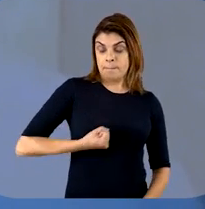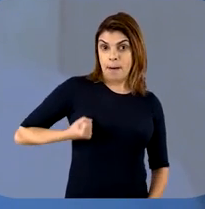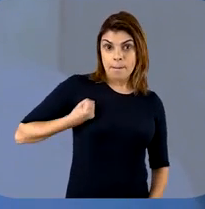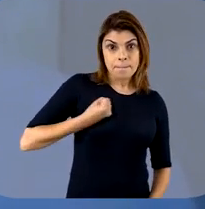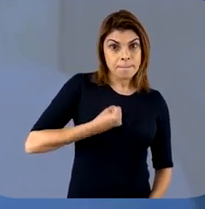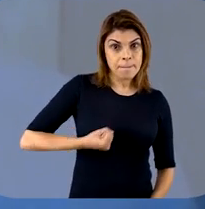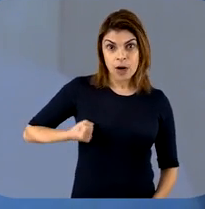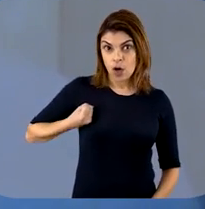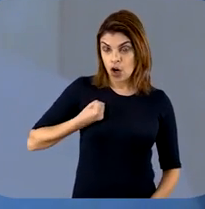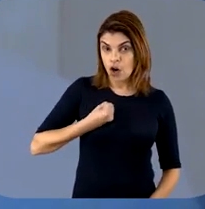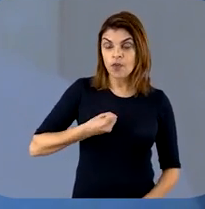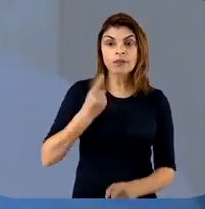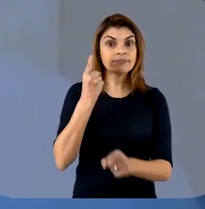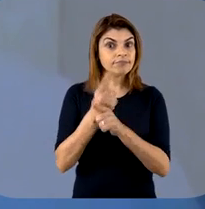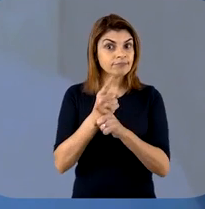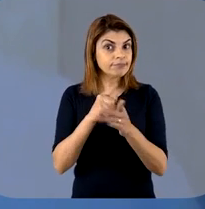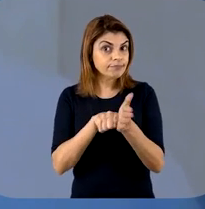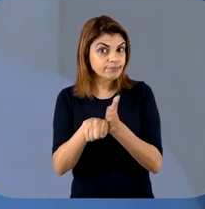mamografias, no diagnóstico